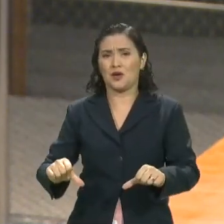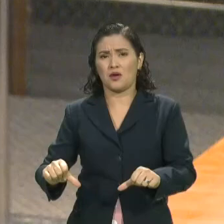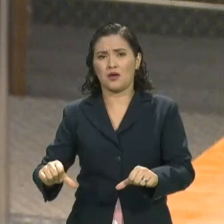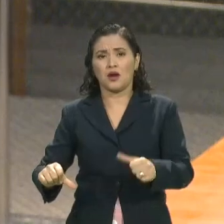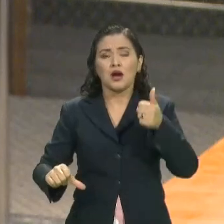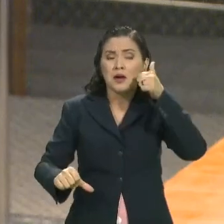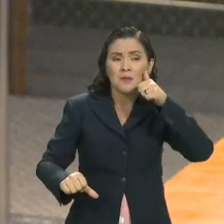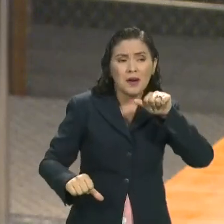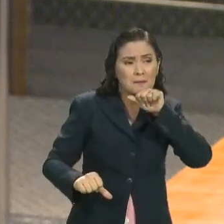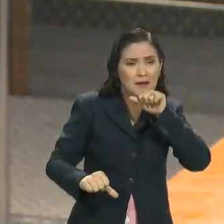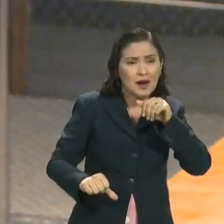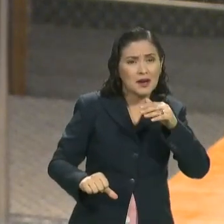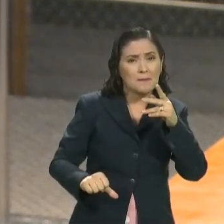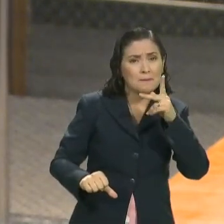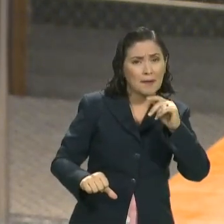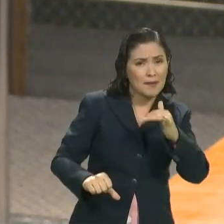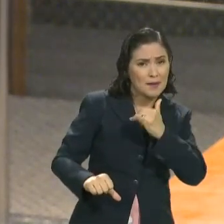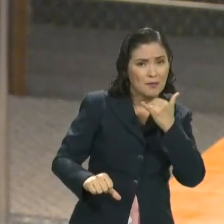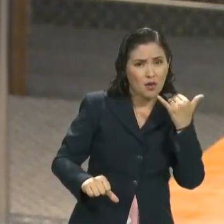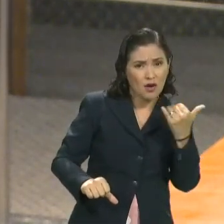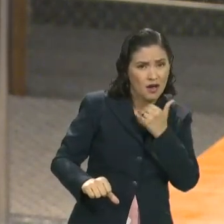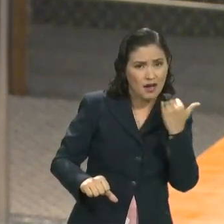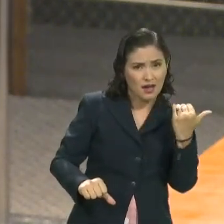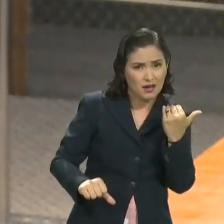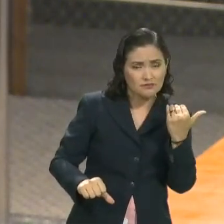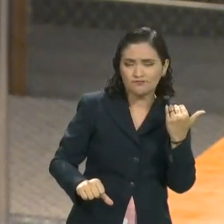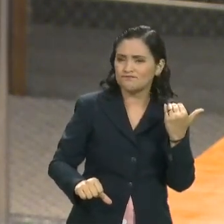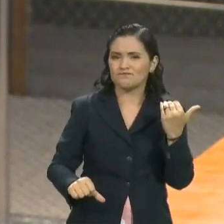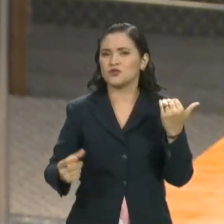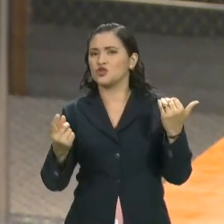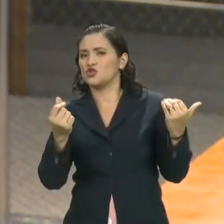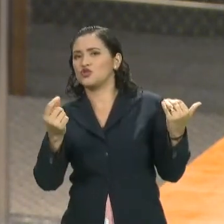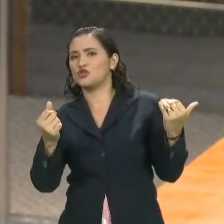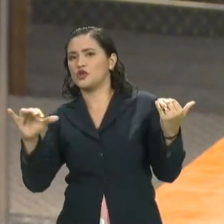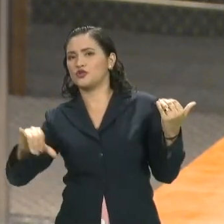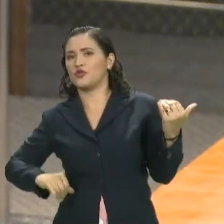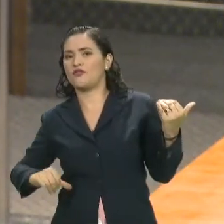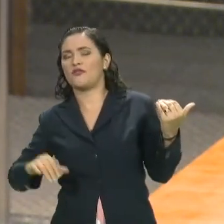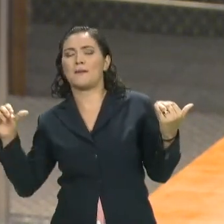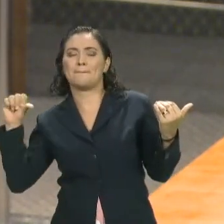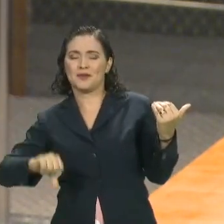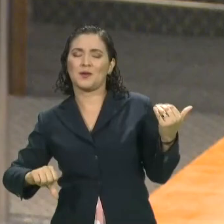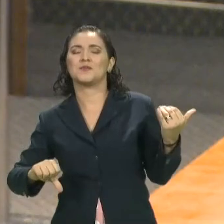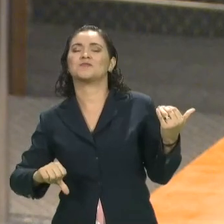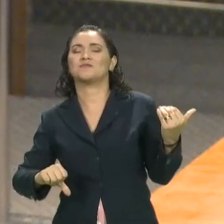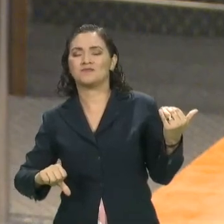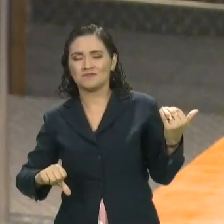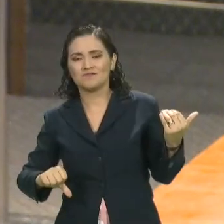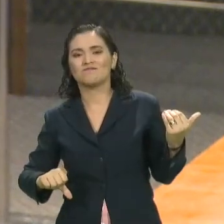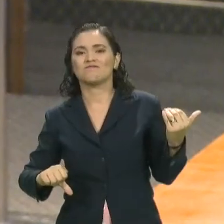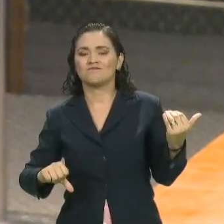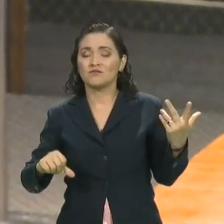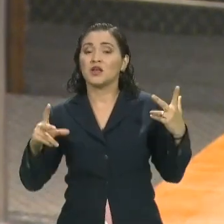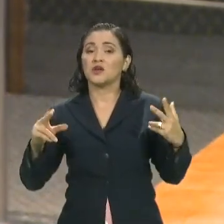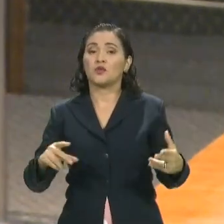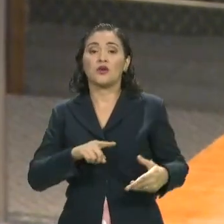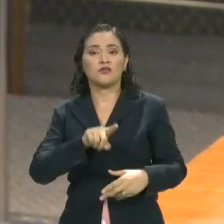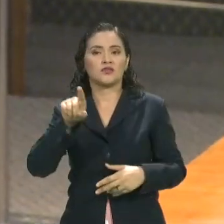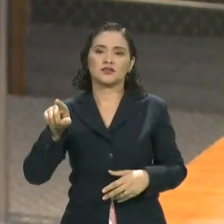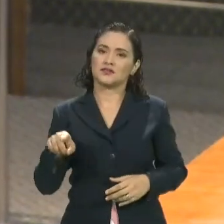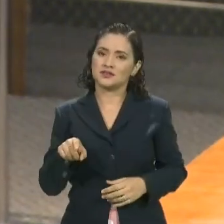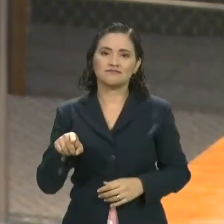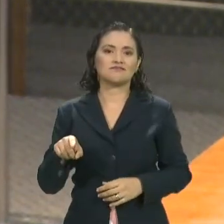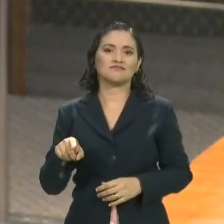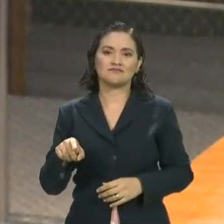bloco. Meu bloco foi feito dentro da legalidade, dentro dos regimentos. O Adriano, o deputado Adriano, vai para a CCJ, o deputado Arnaldo